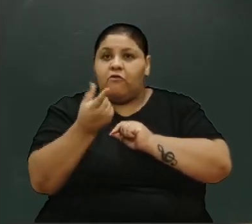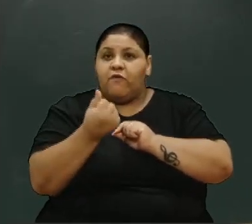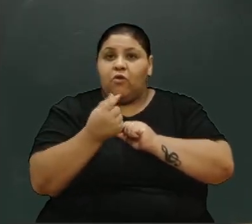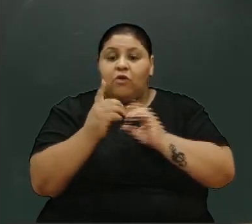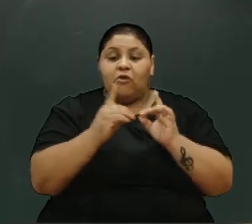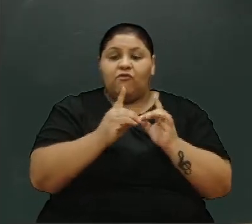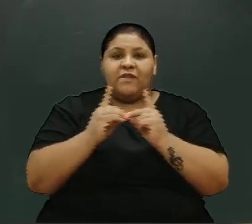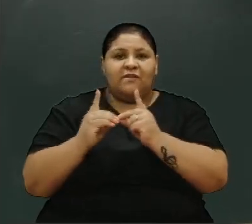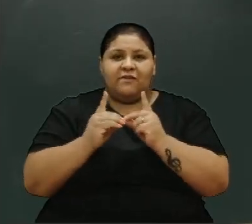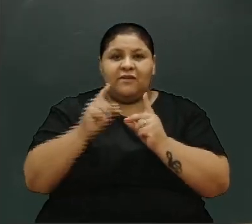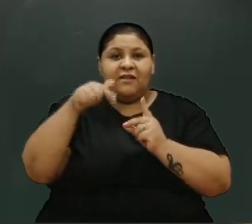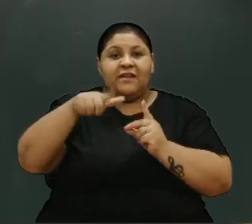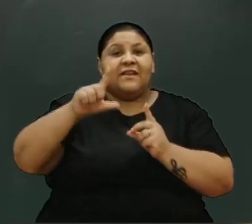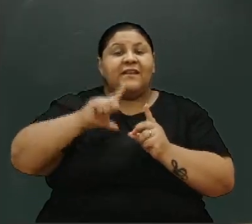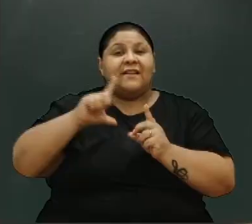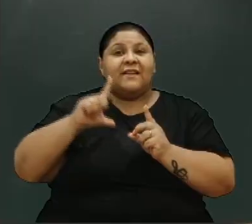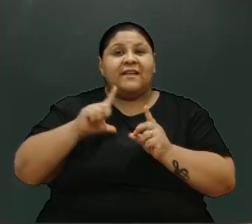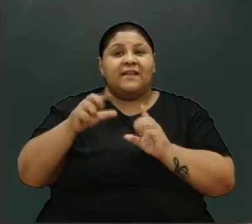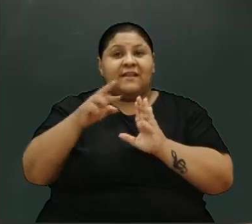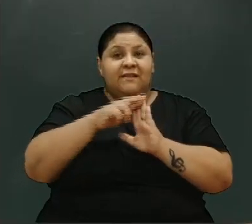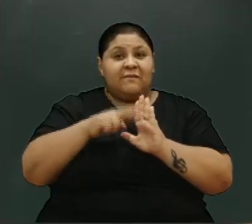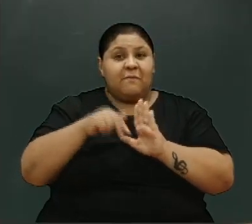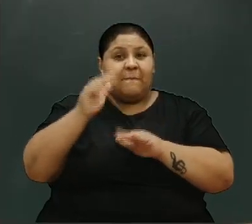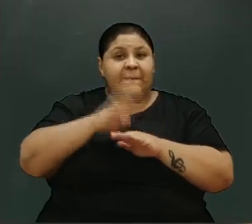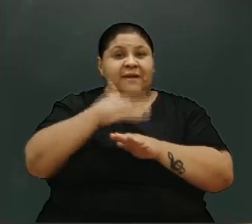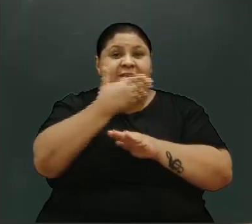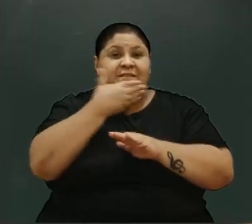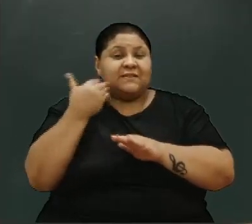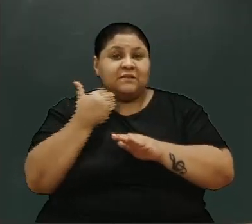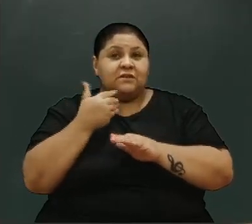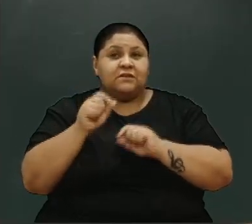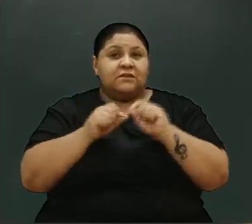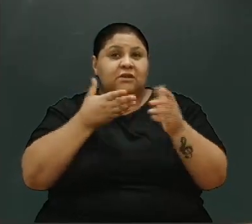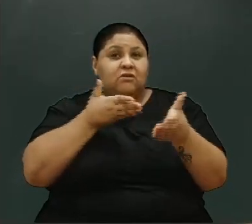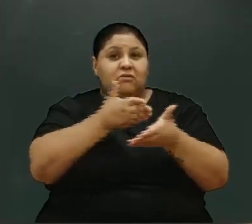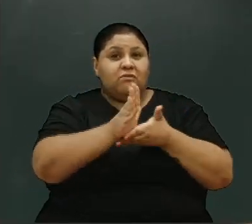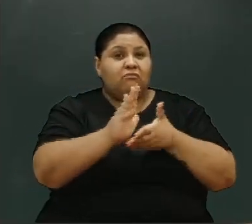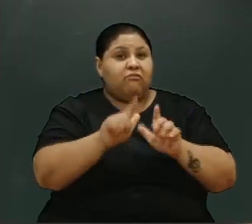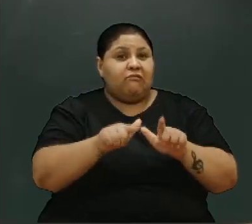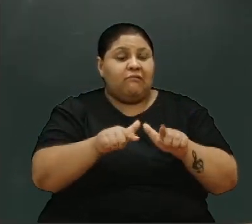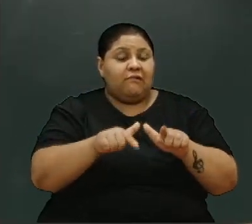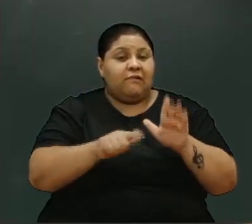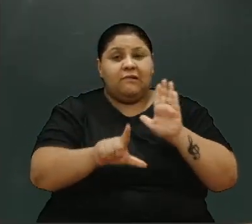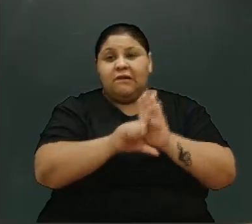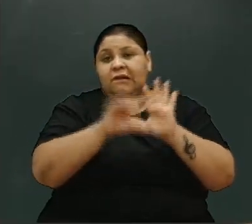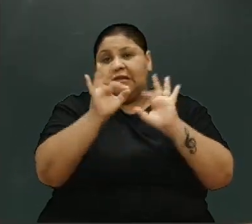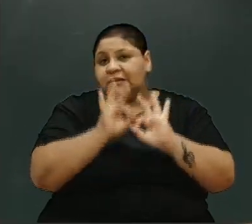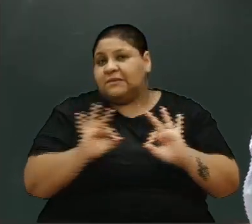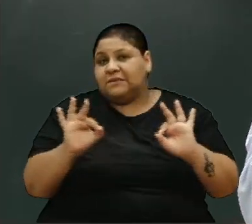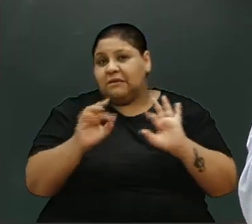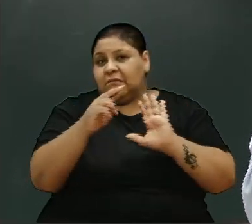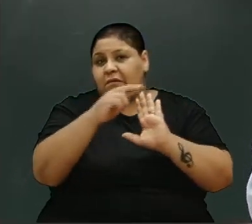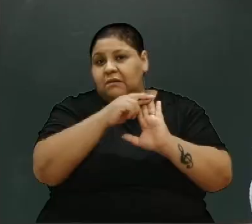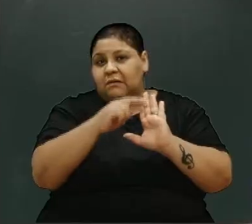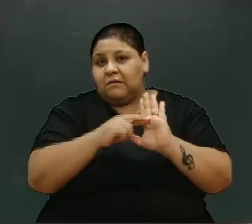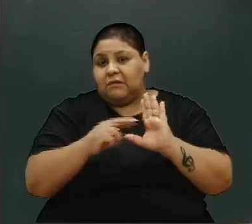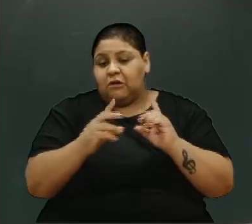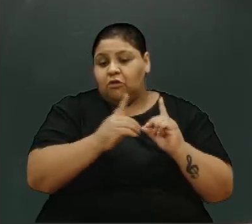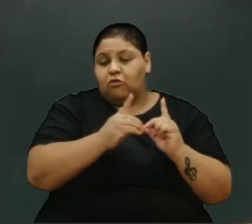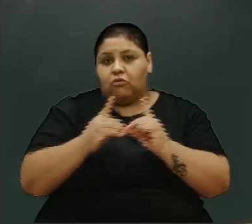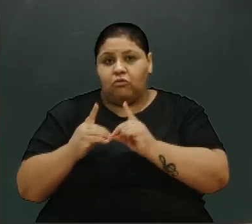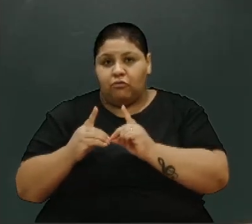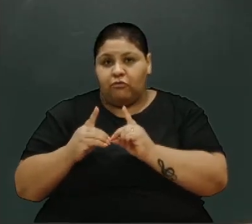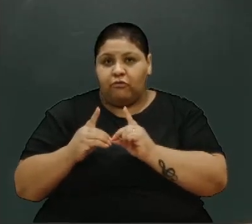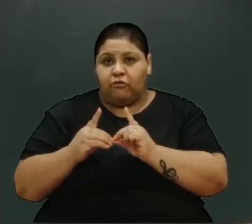DETRAN. Então, aqui nós temos uma resolução mais fácil do que a aprovação da lei. É simplesmente essa regulamentação do DETRAN